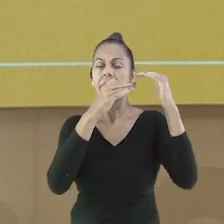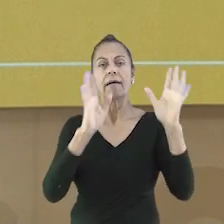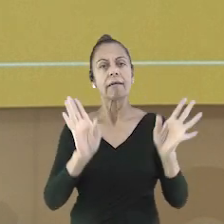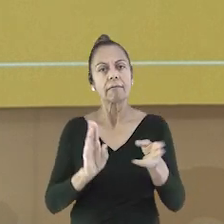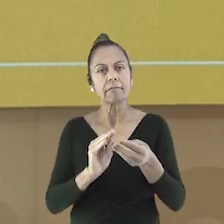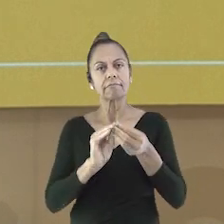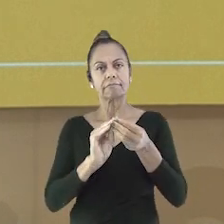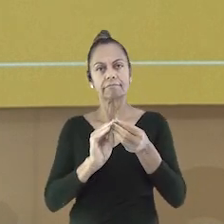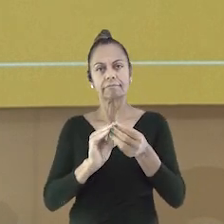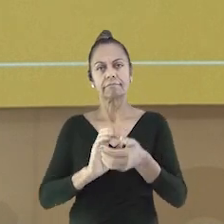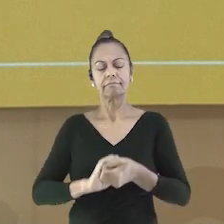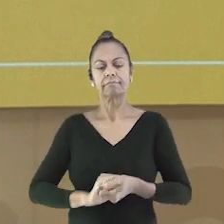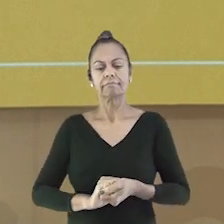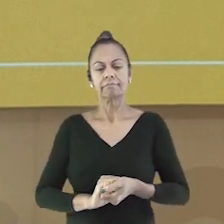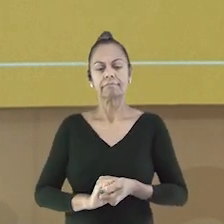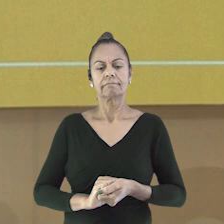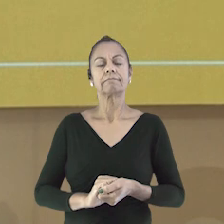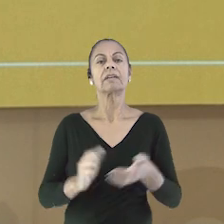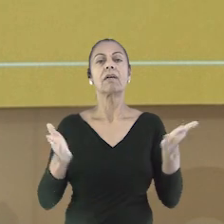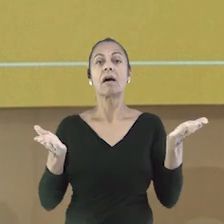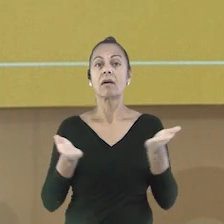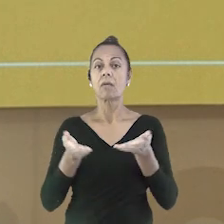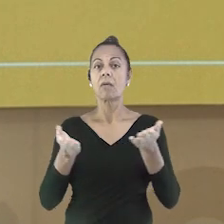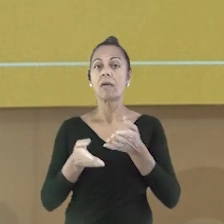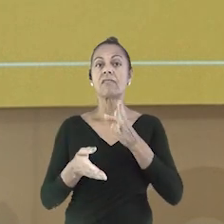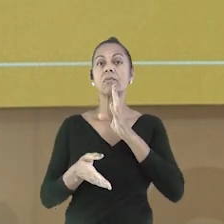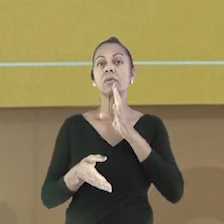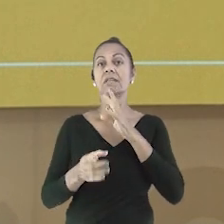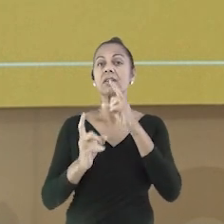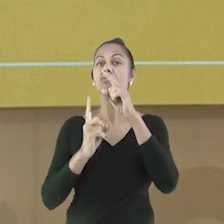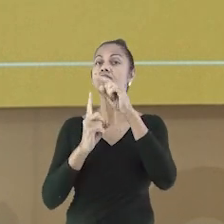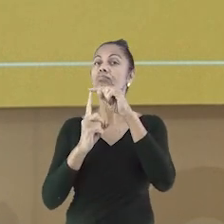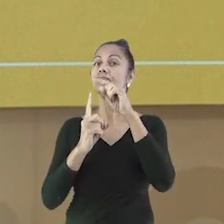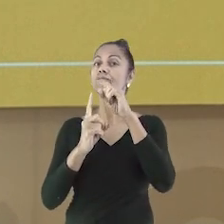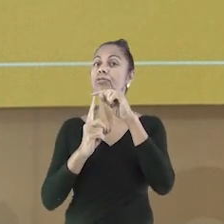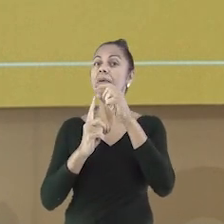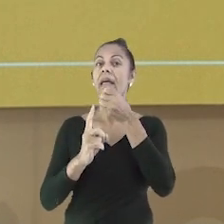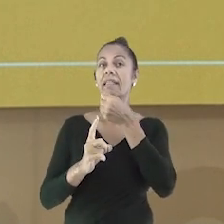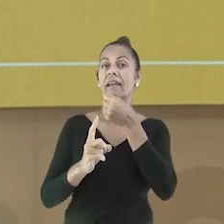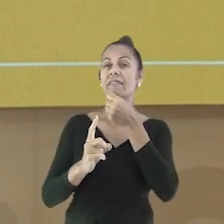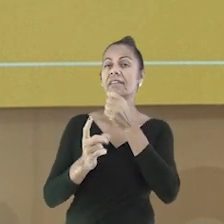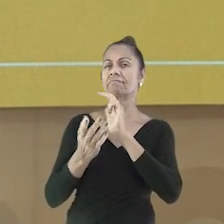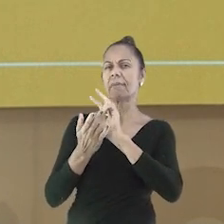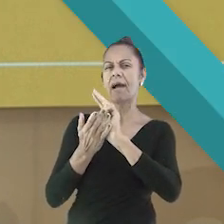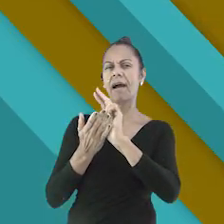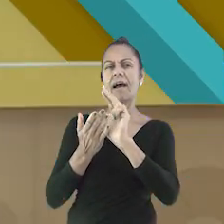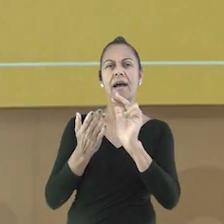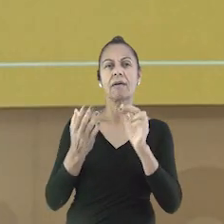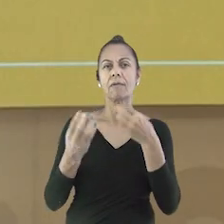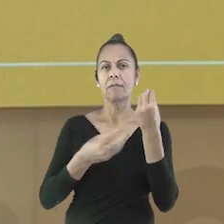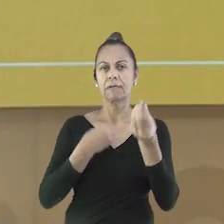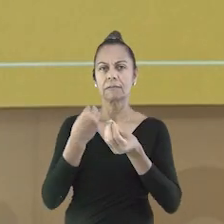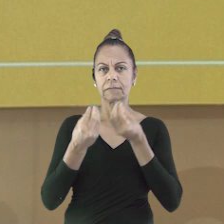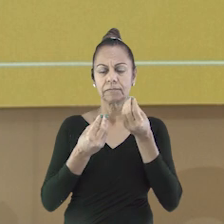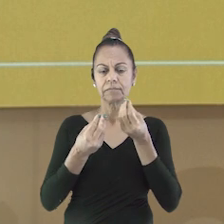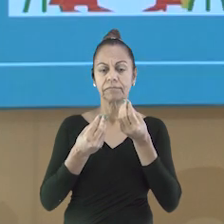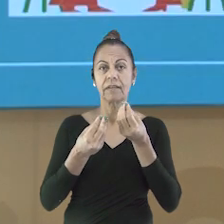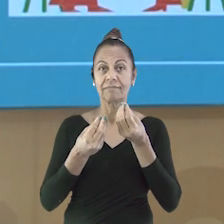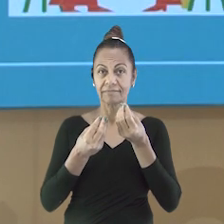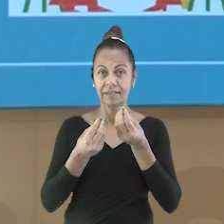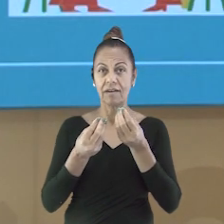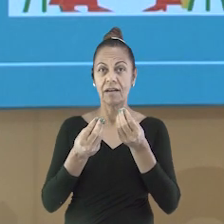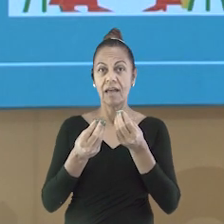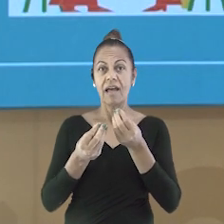toda entrevista precisa de introdução do assunto, desenvolvimento e conclusão. Vamos